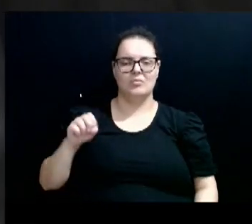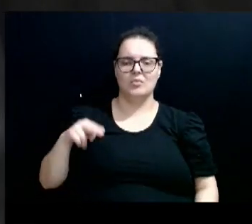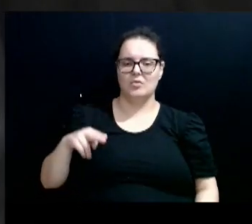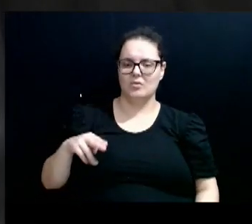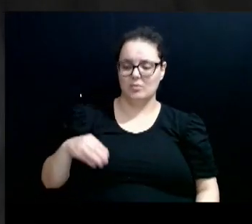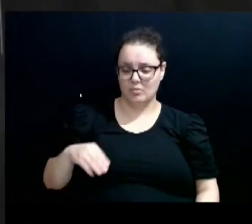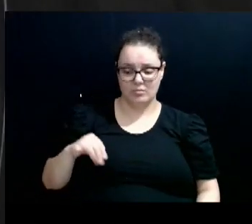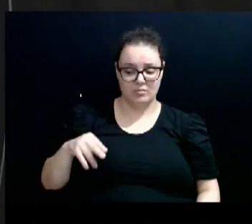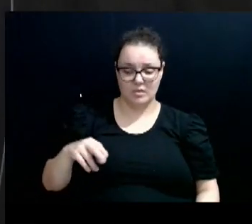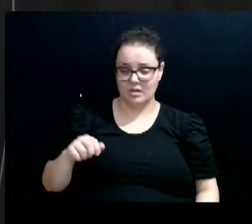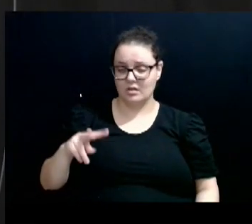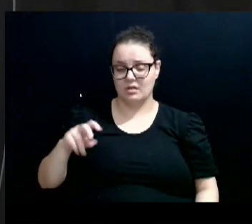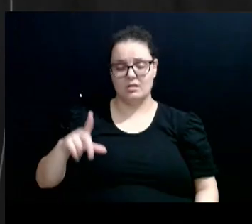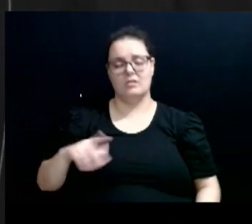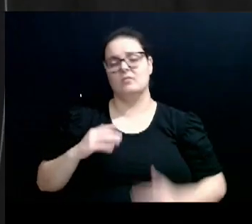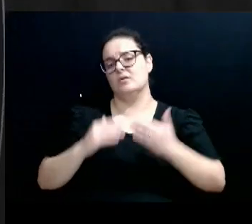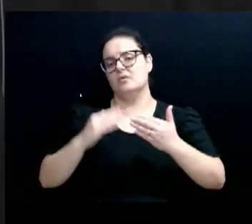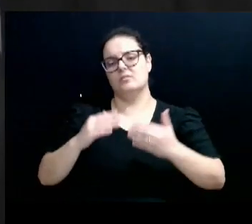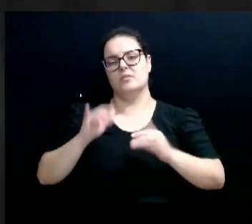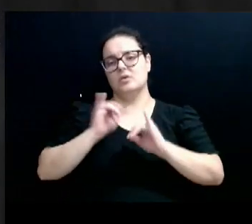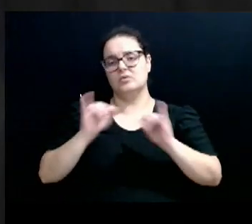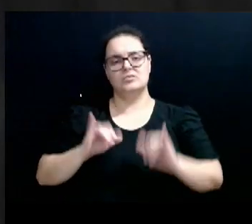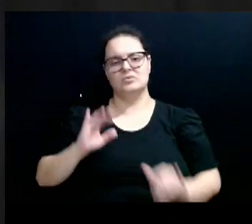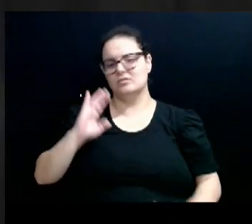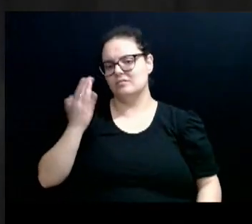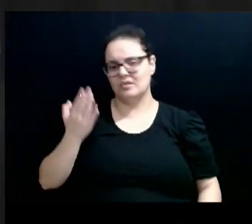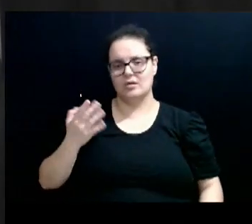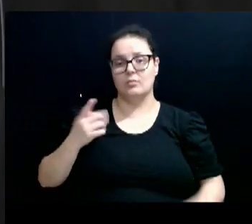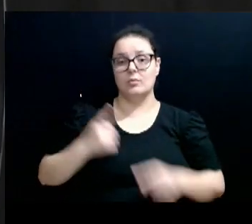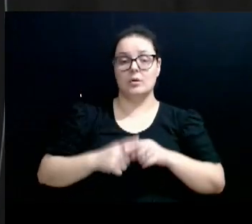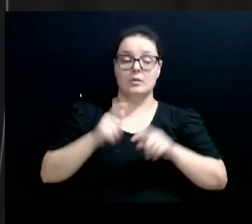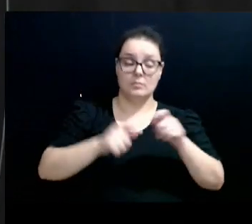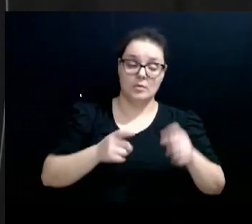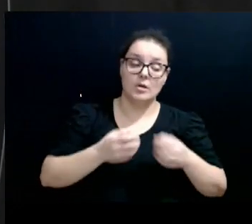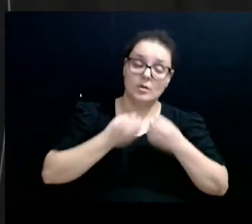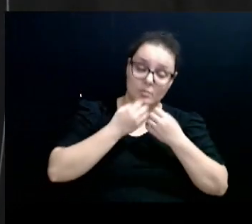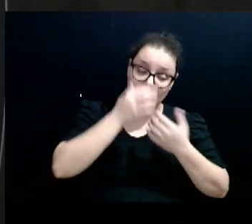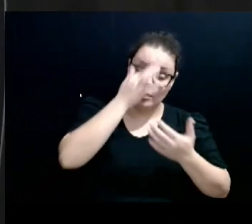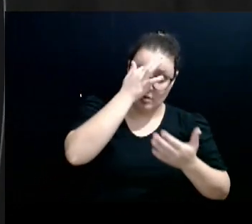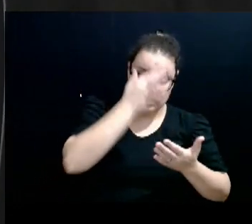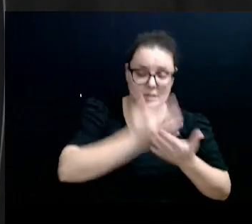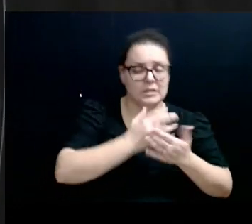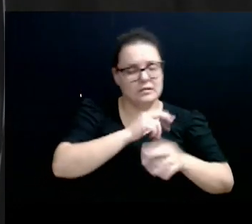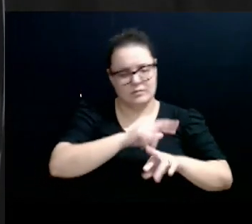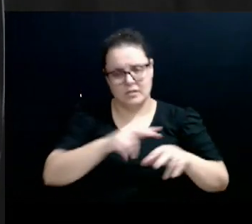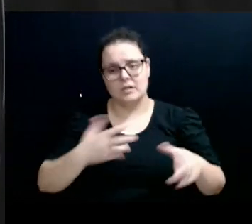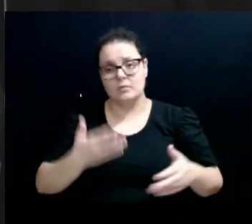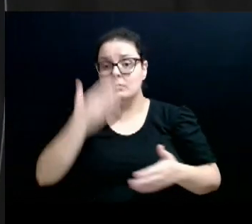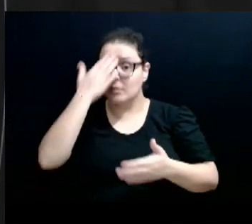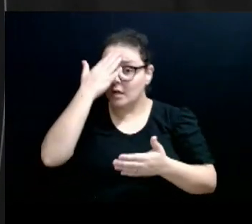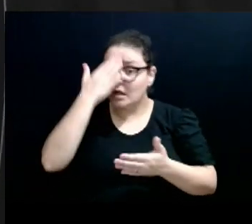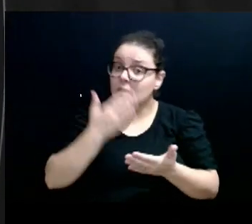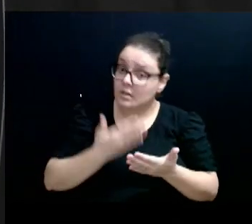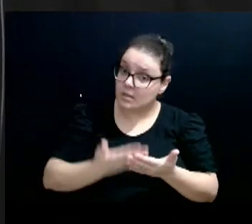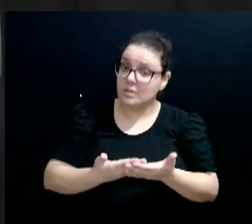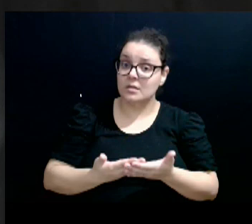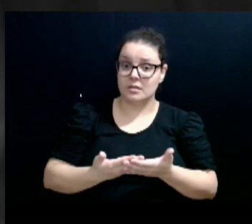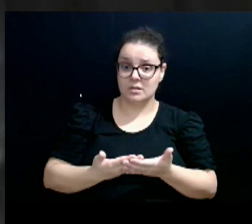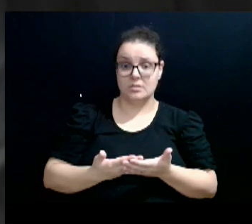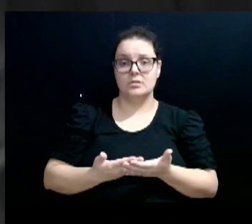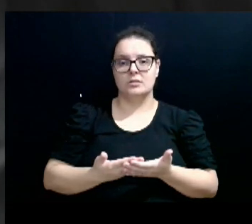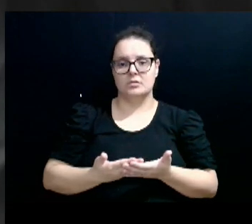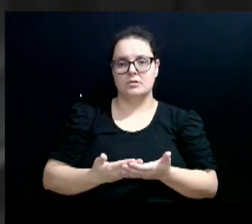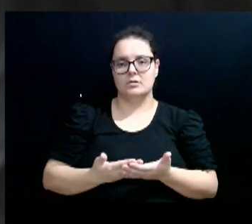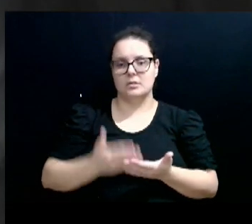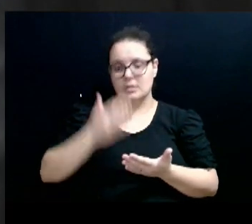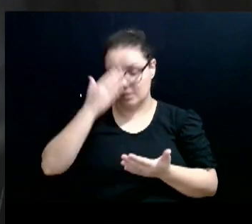falsa, porque as pessoas de boa fé, e tem muita gente de boa fé, elas acreditam. E por crer de maneira